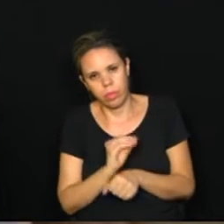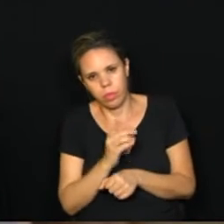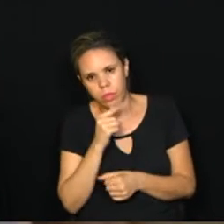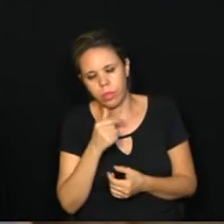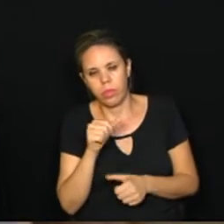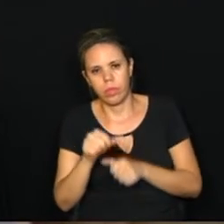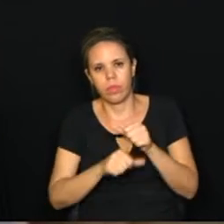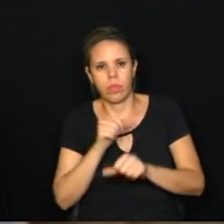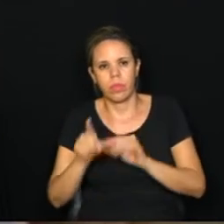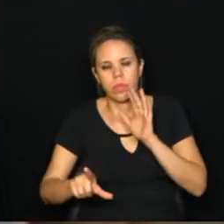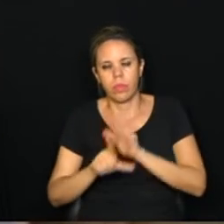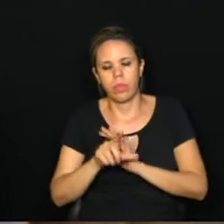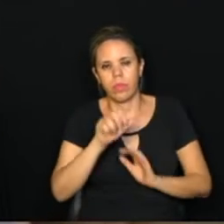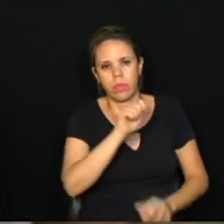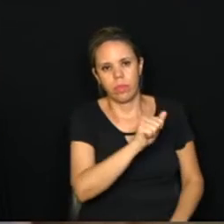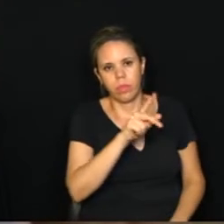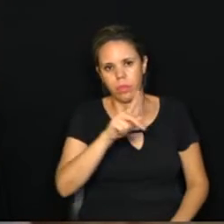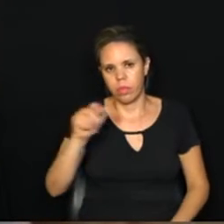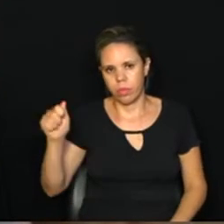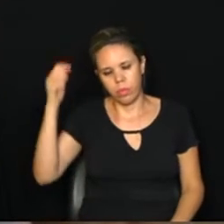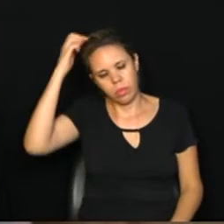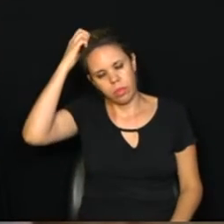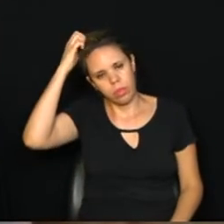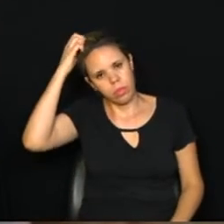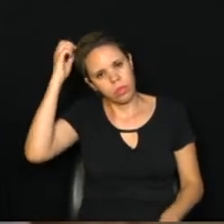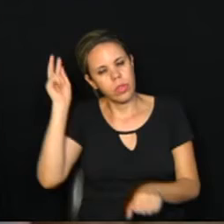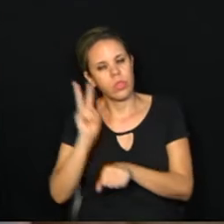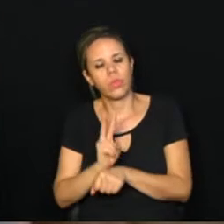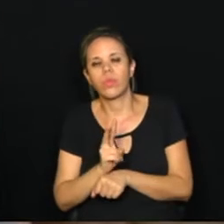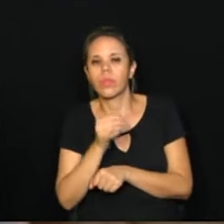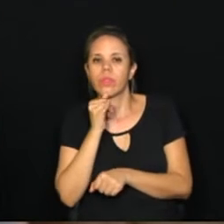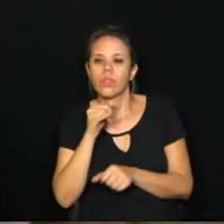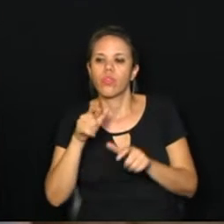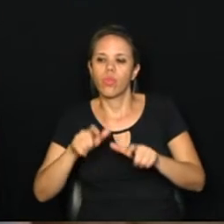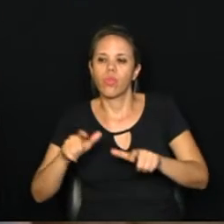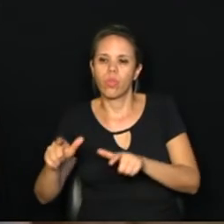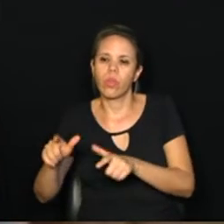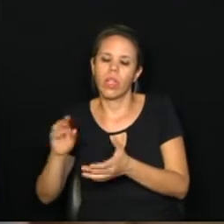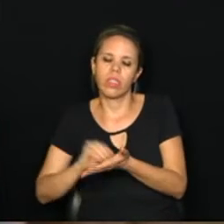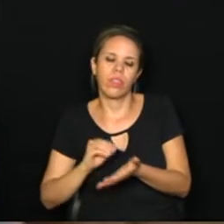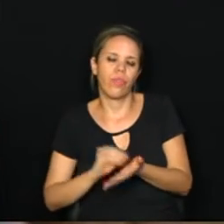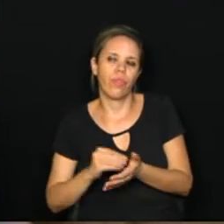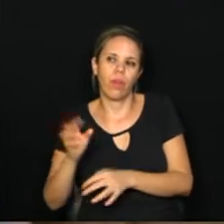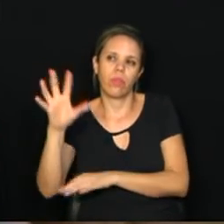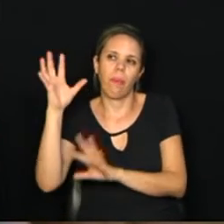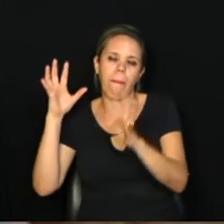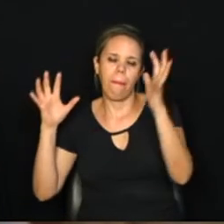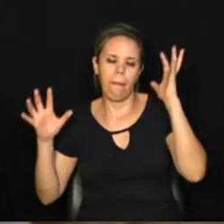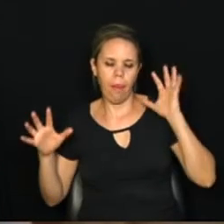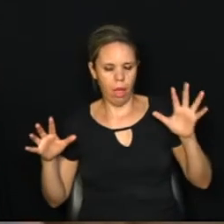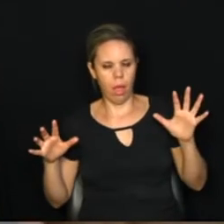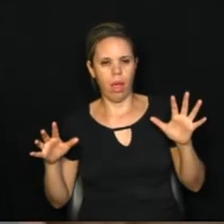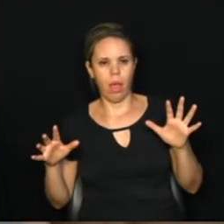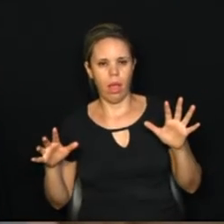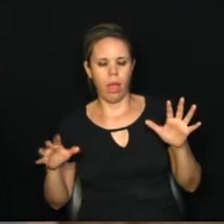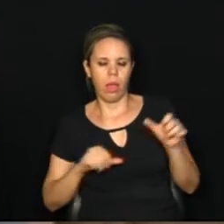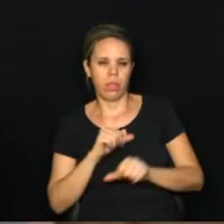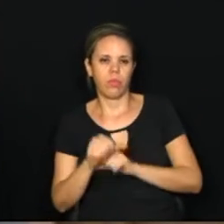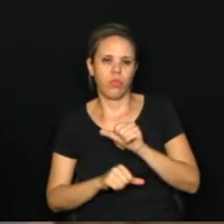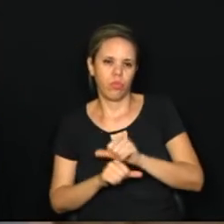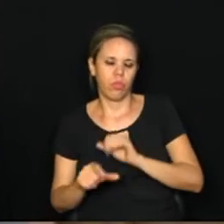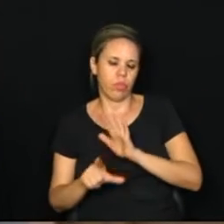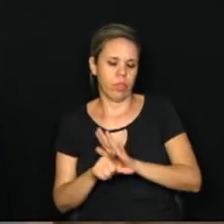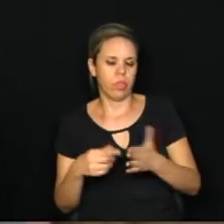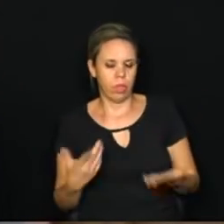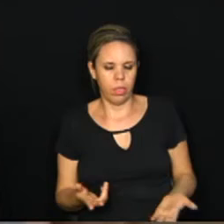alterou a lei da APA, que é a lei que protege os fragmentos de mata aqui da região da APA de Campinas,